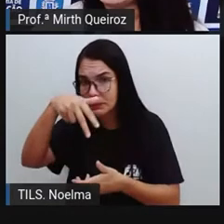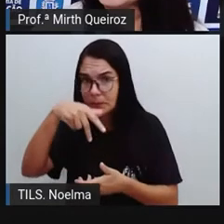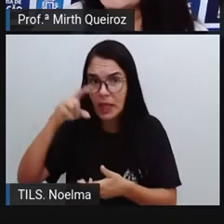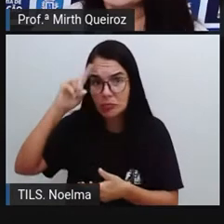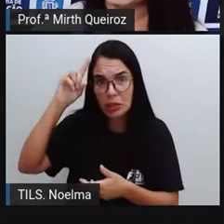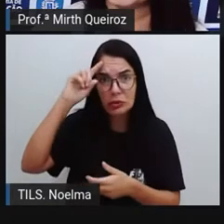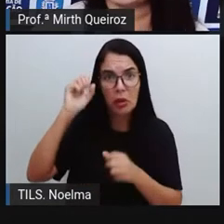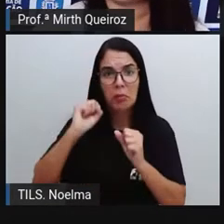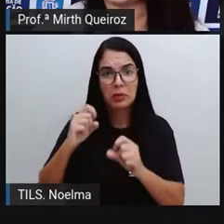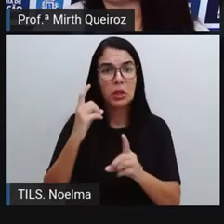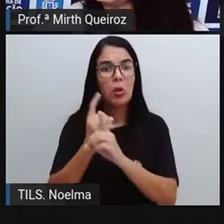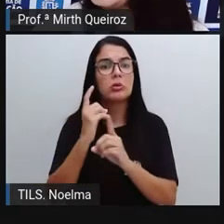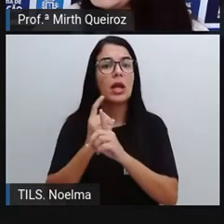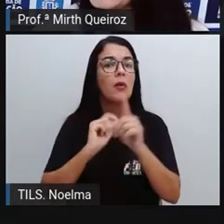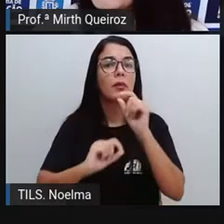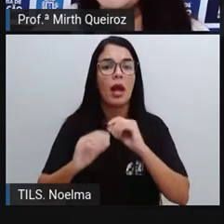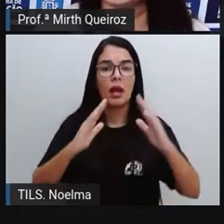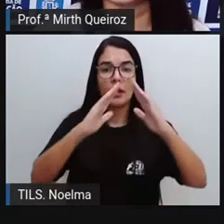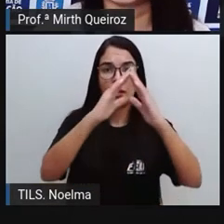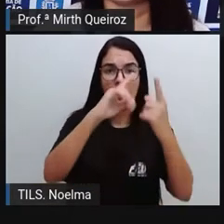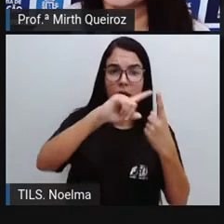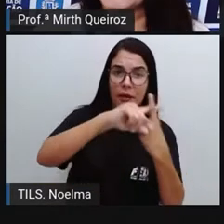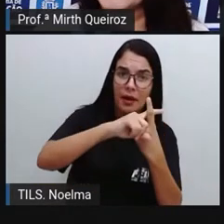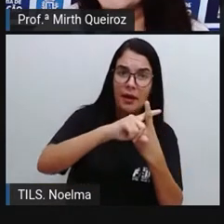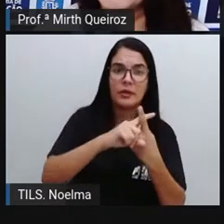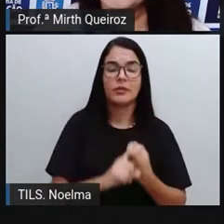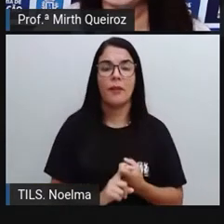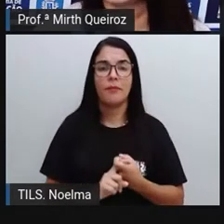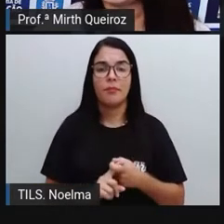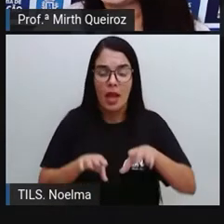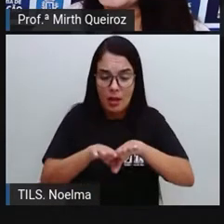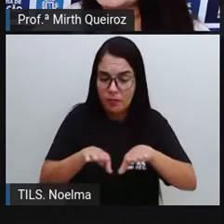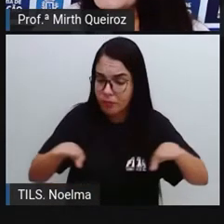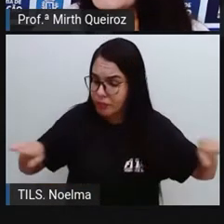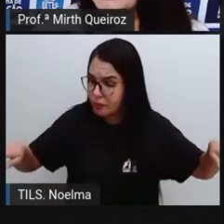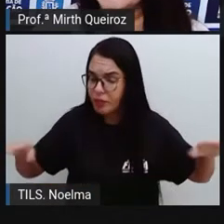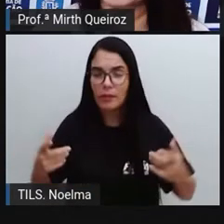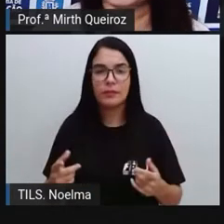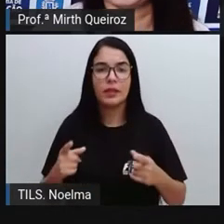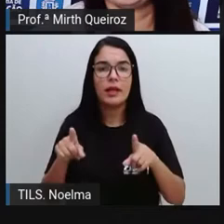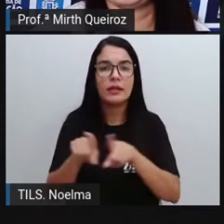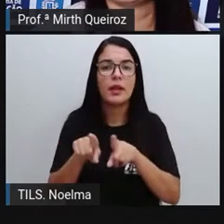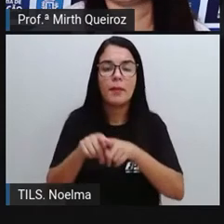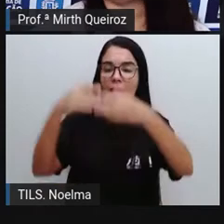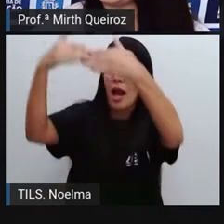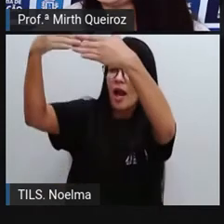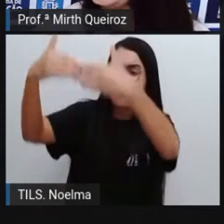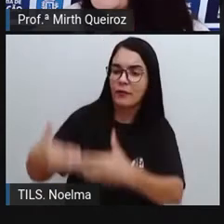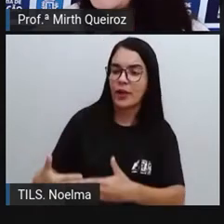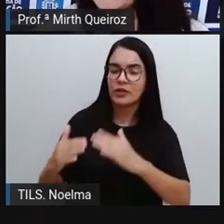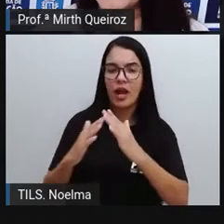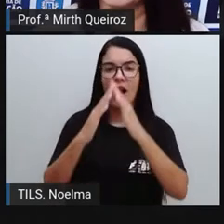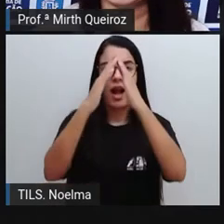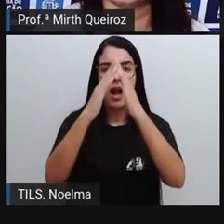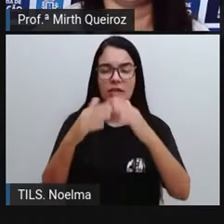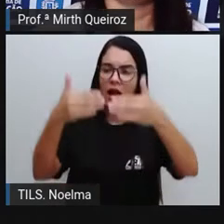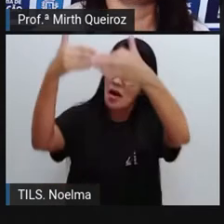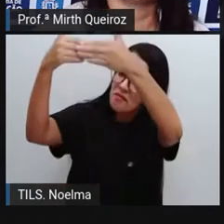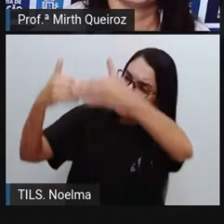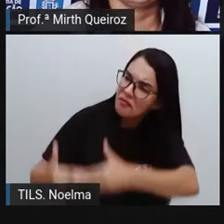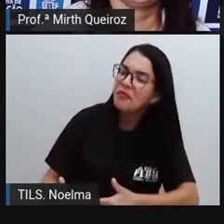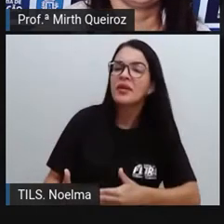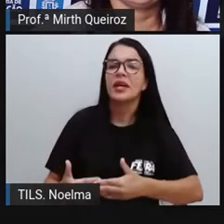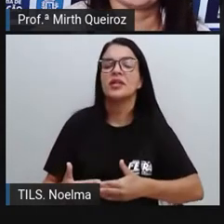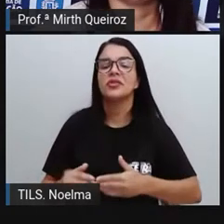gente pode encontrar os mosaicos nas igrejas, nas calçadas, nas fachadas das casas, edifícios, em painéis